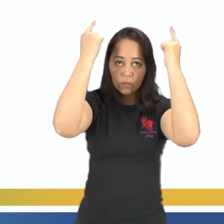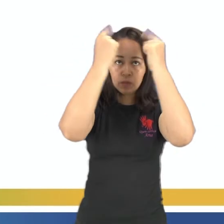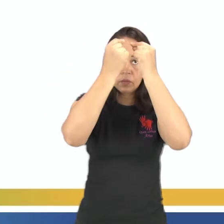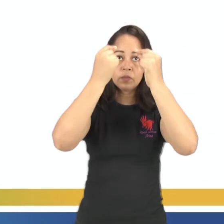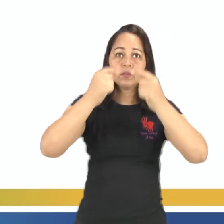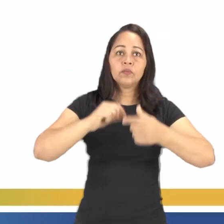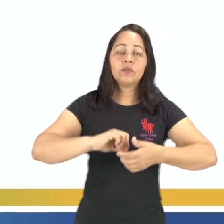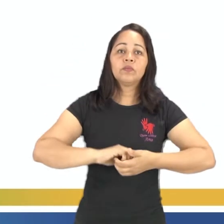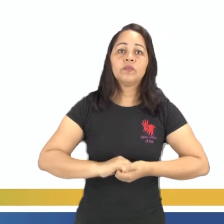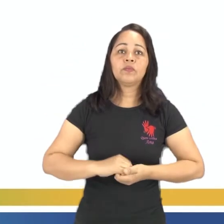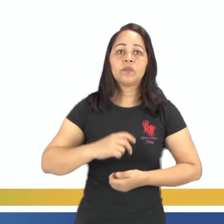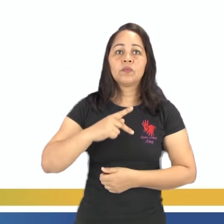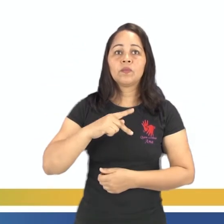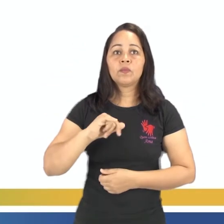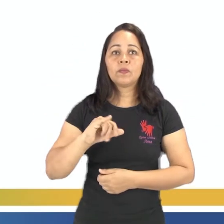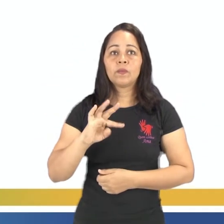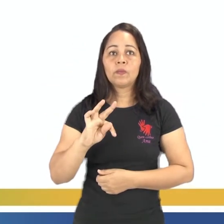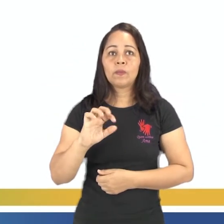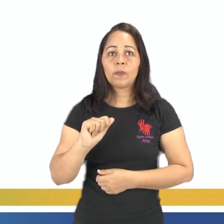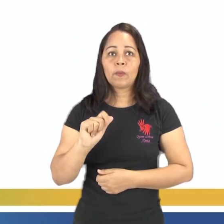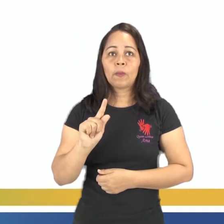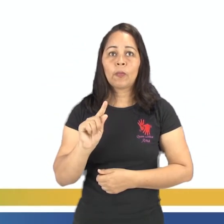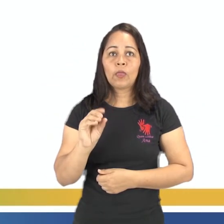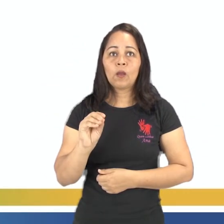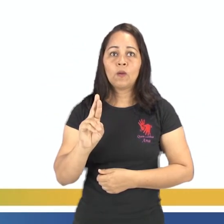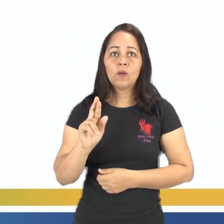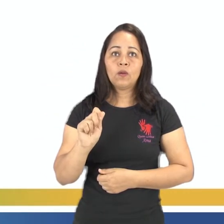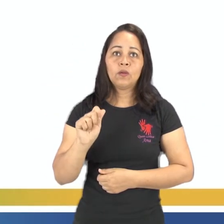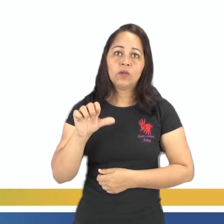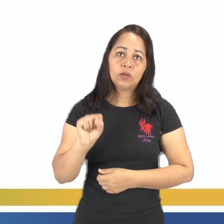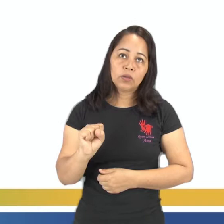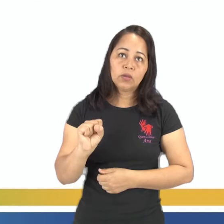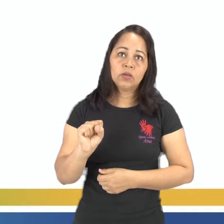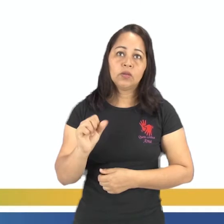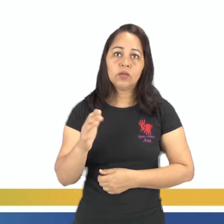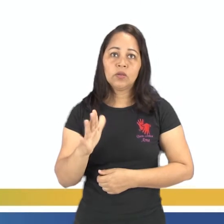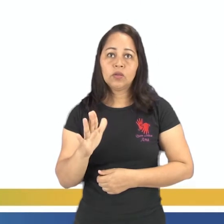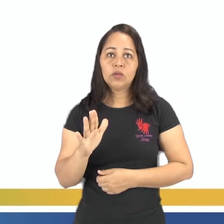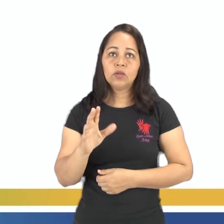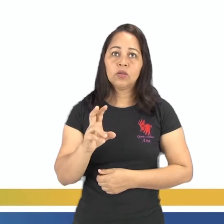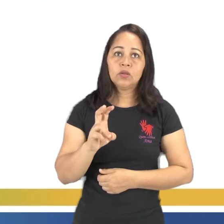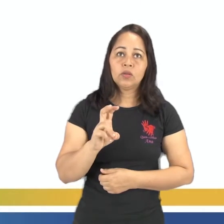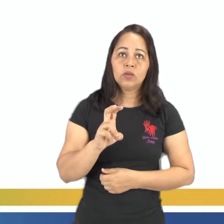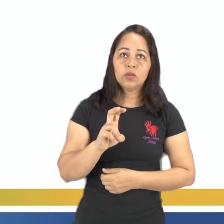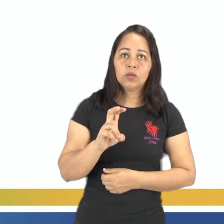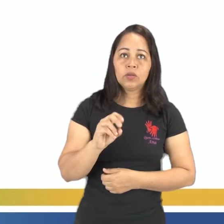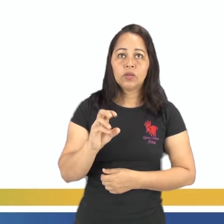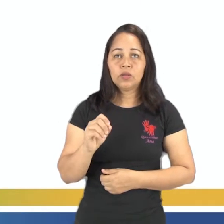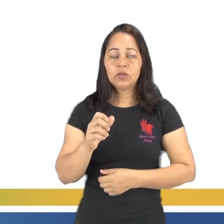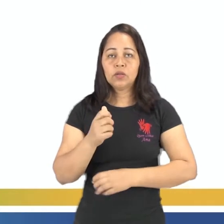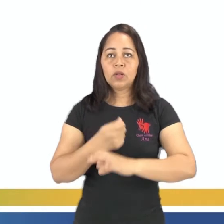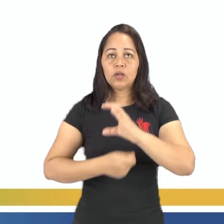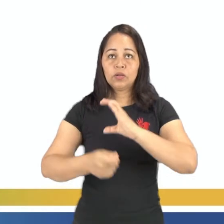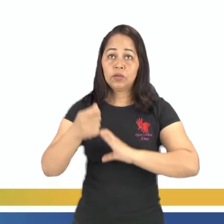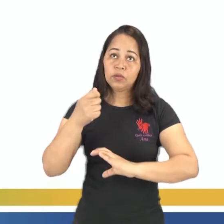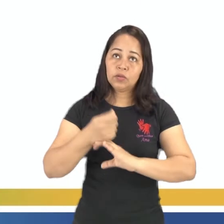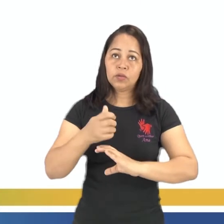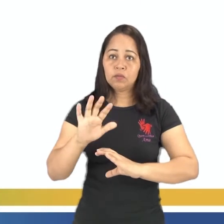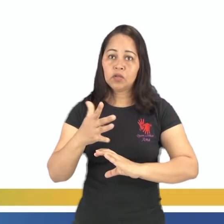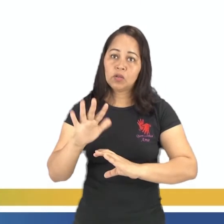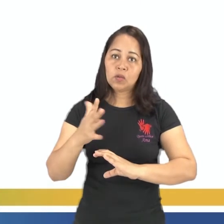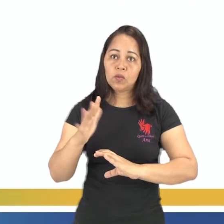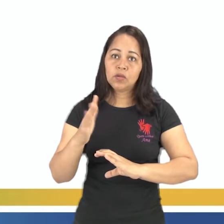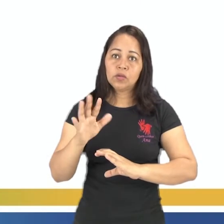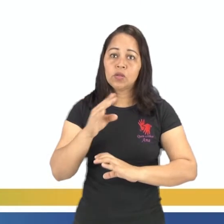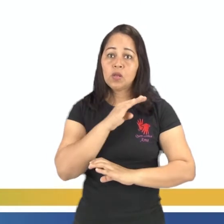próximo, no ano de 580 e faleceu em 500 anos antes de Cristo,